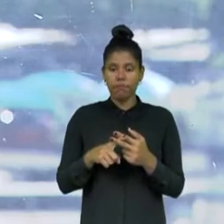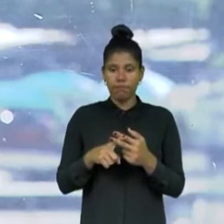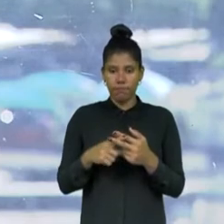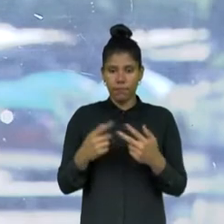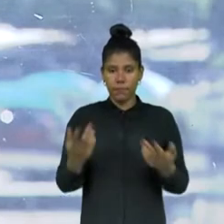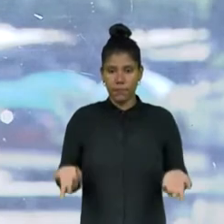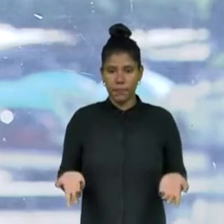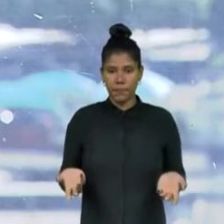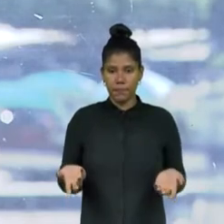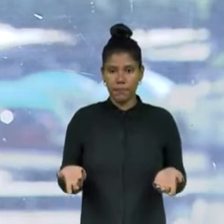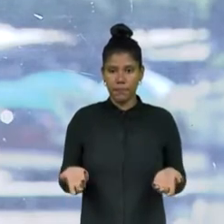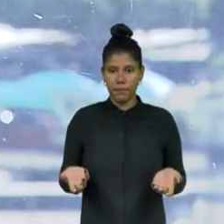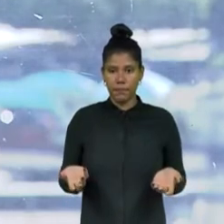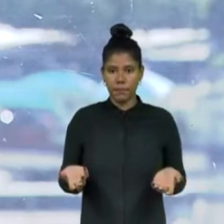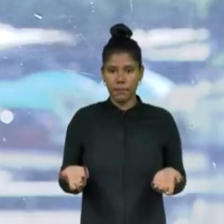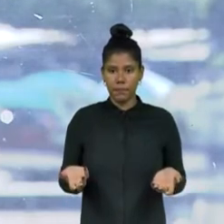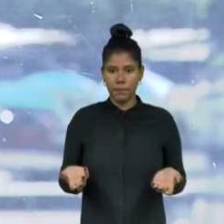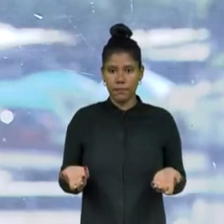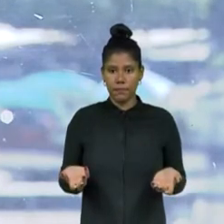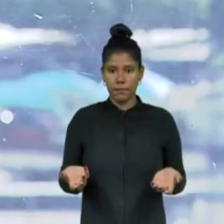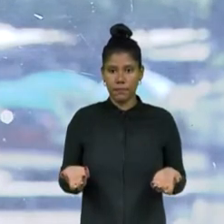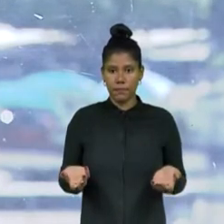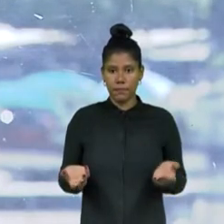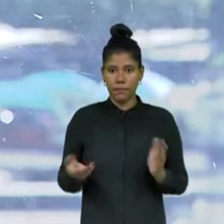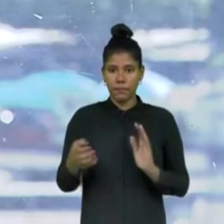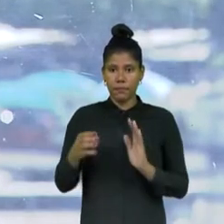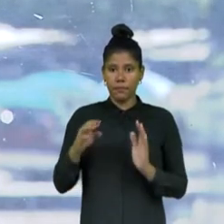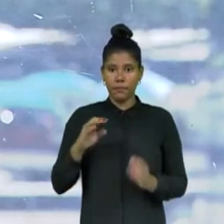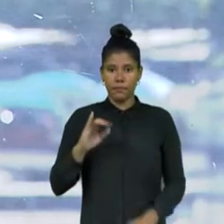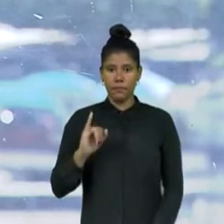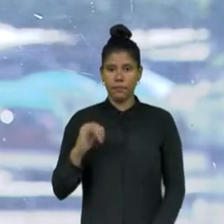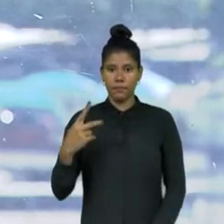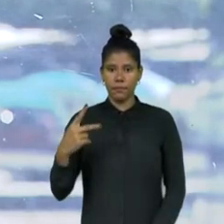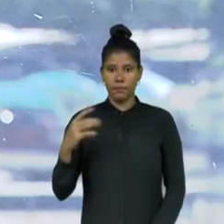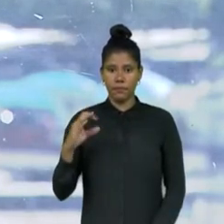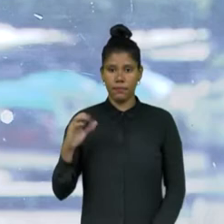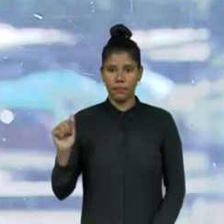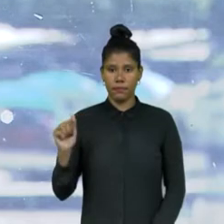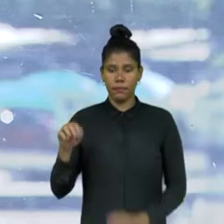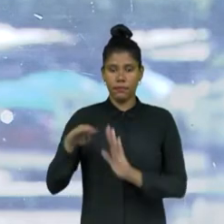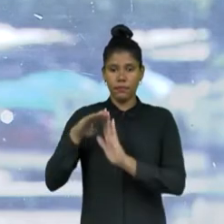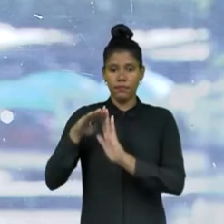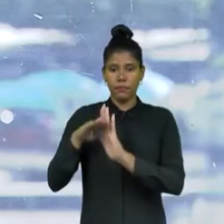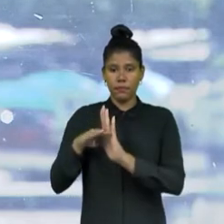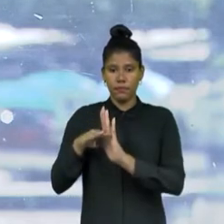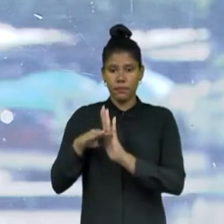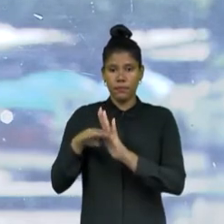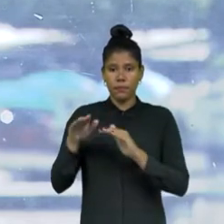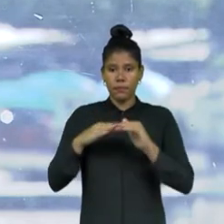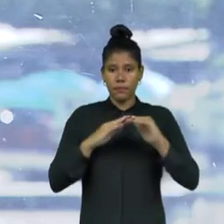abaixo da inflação oficial do país, medida pelo IPCA, que deve fechar o ano com alta de